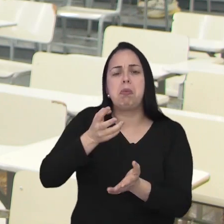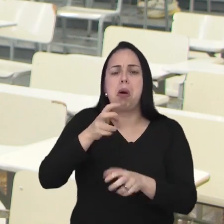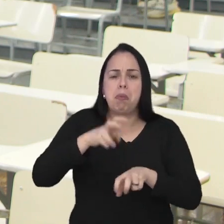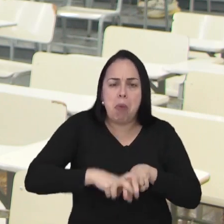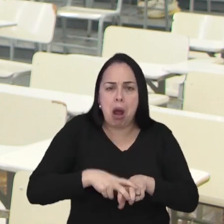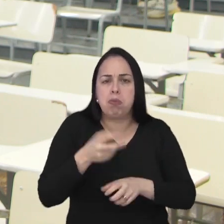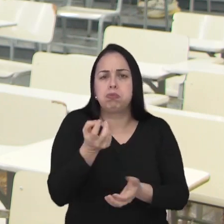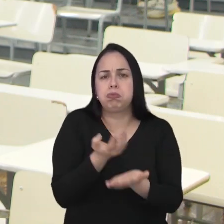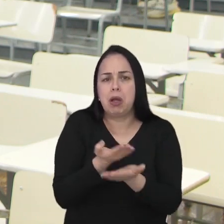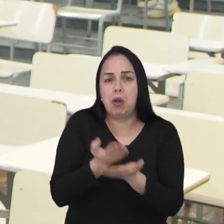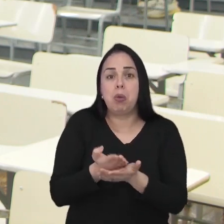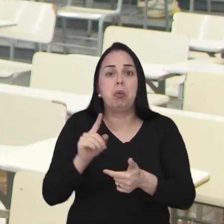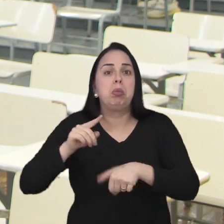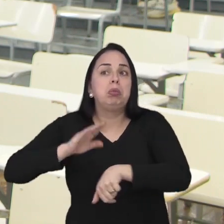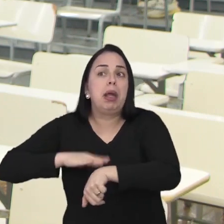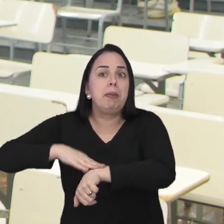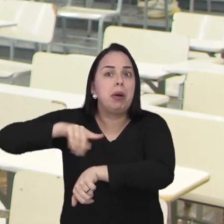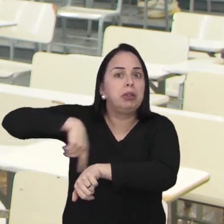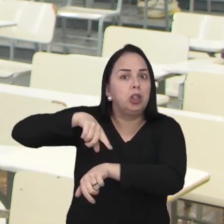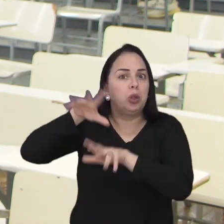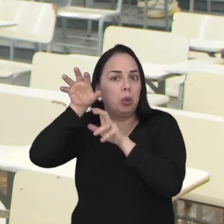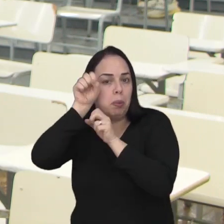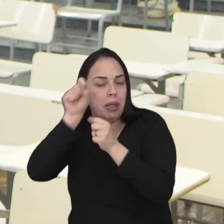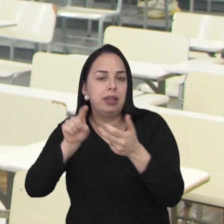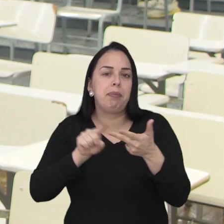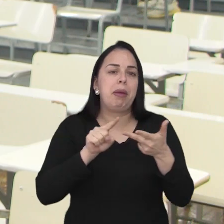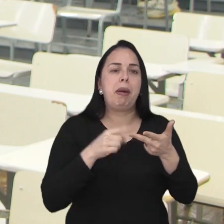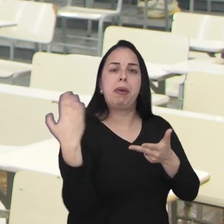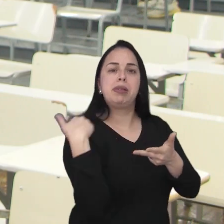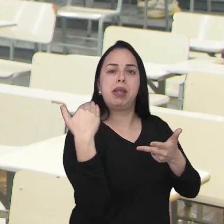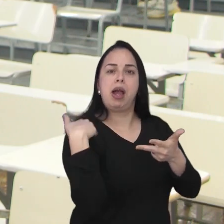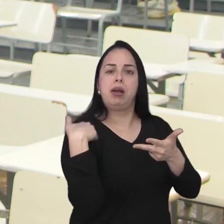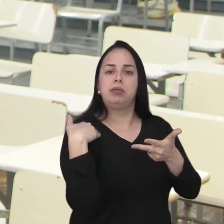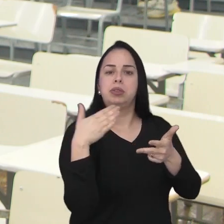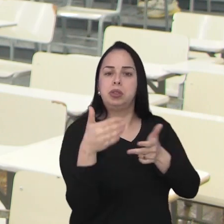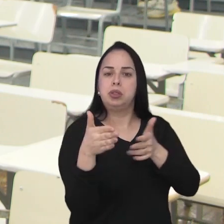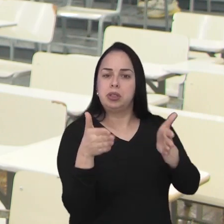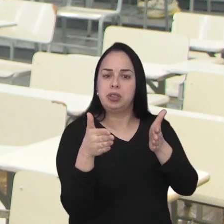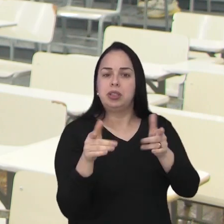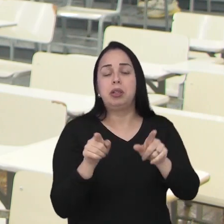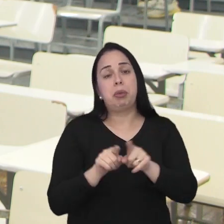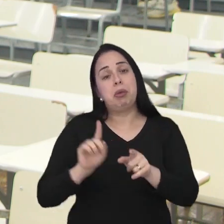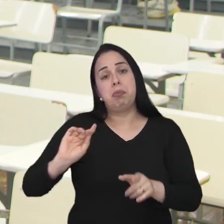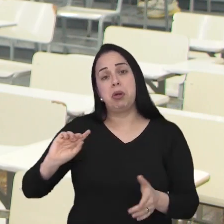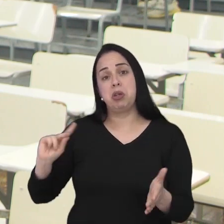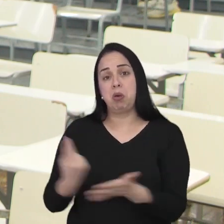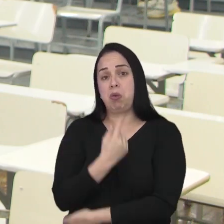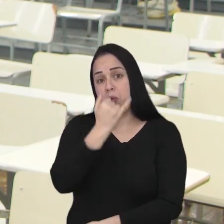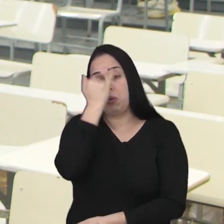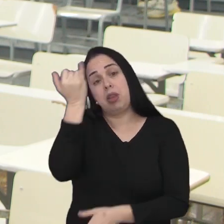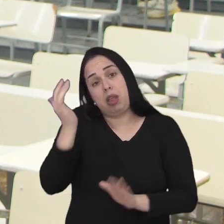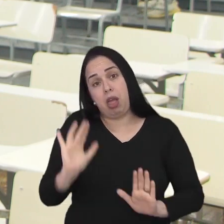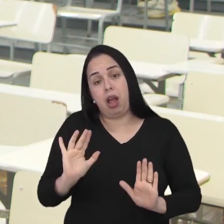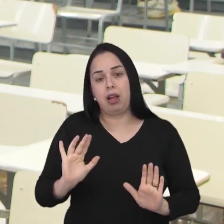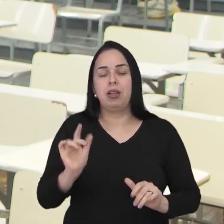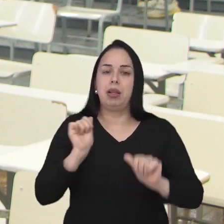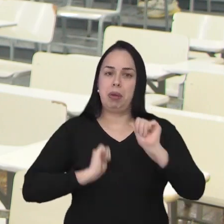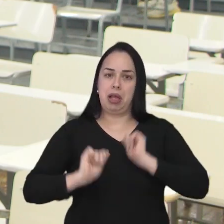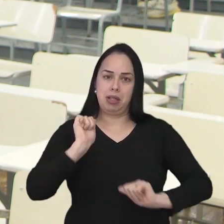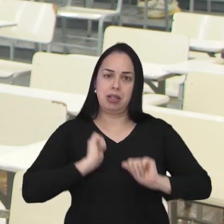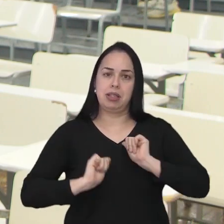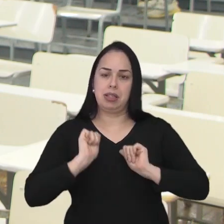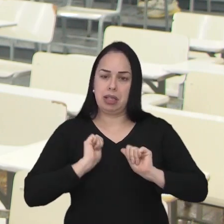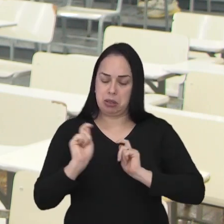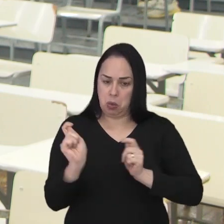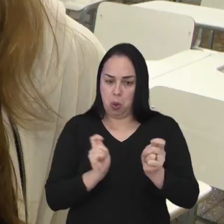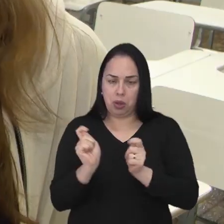uma preparação, quanto tempo você vai dormir, tirar o seu tempo para o lazer, assim, e contar com, né, algumas divergências que podem acontecer no caminho para também a ansiedade